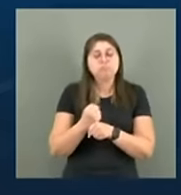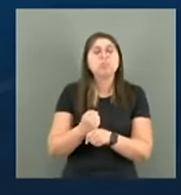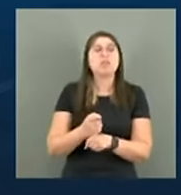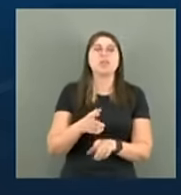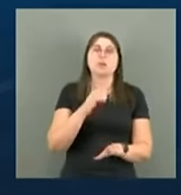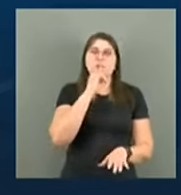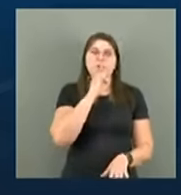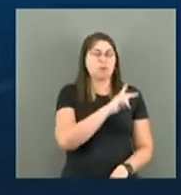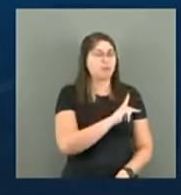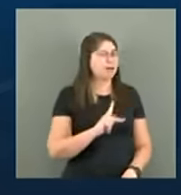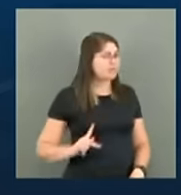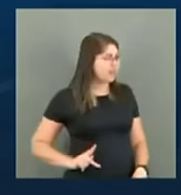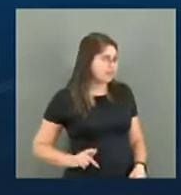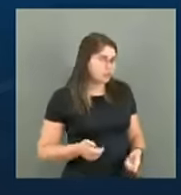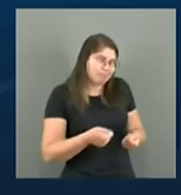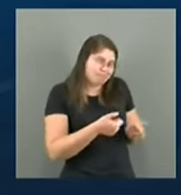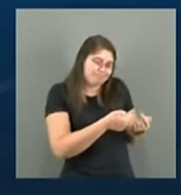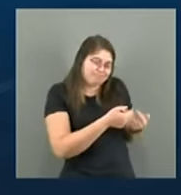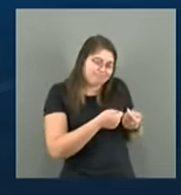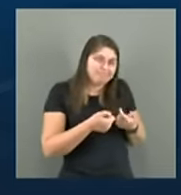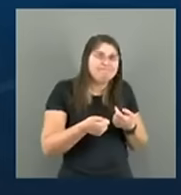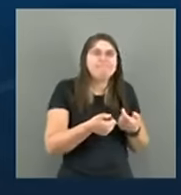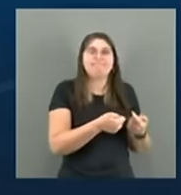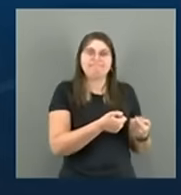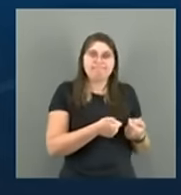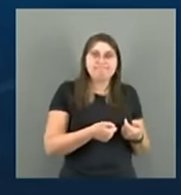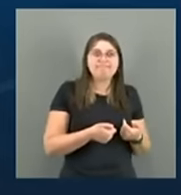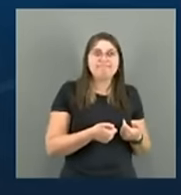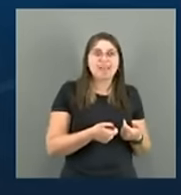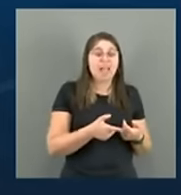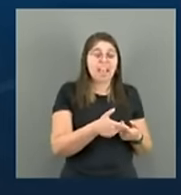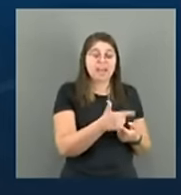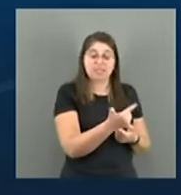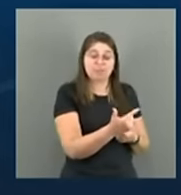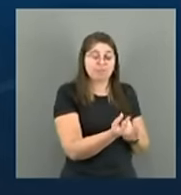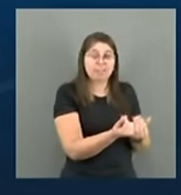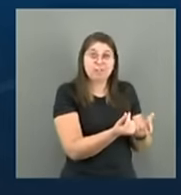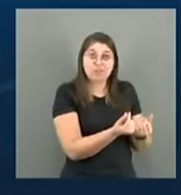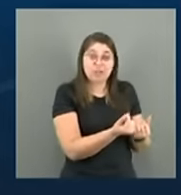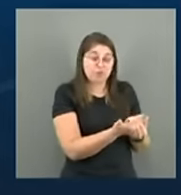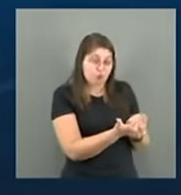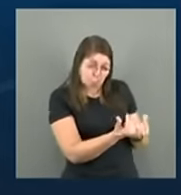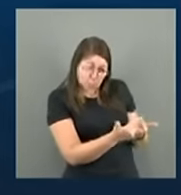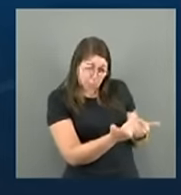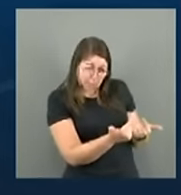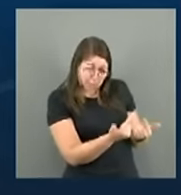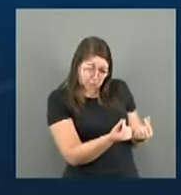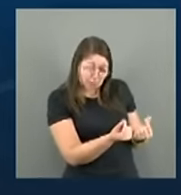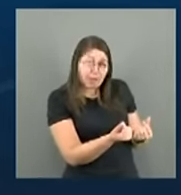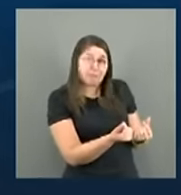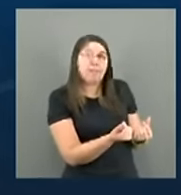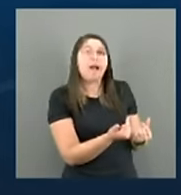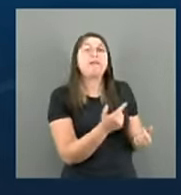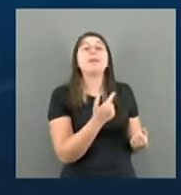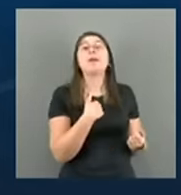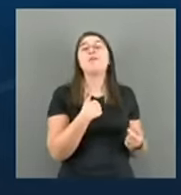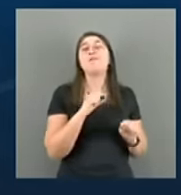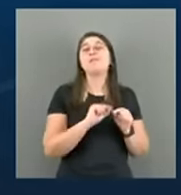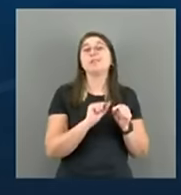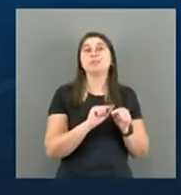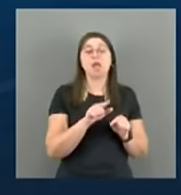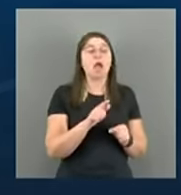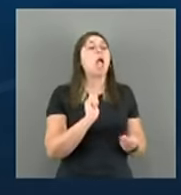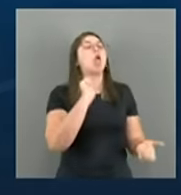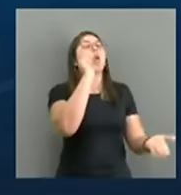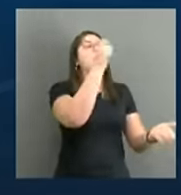o presidente, tá? Minha prática sempre foi enganar o presidente porque ele não tem dinheiro. Então, ele não tem dinheiro, automaticamente eu faço o quê? Eu vou pagar